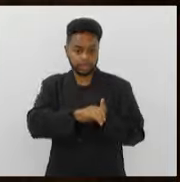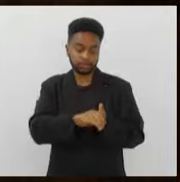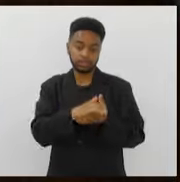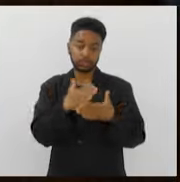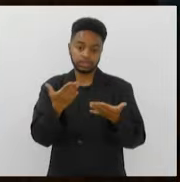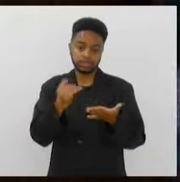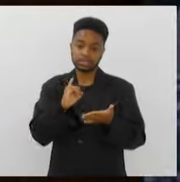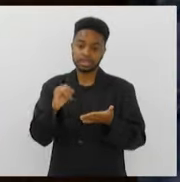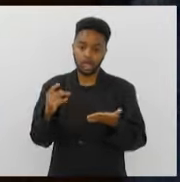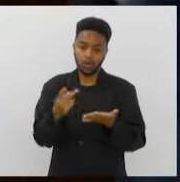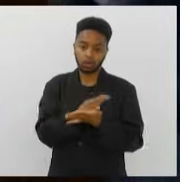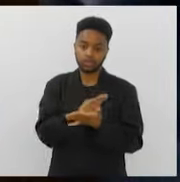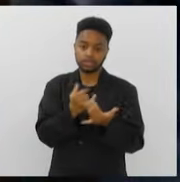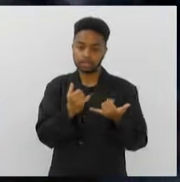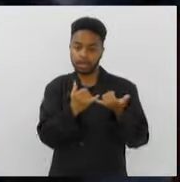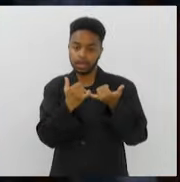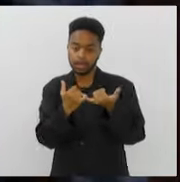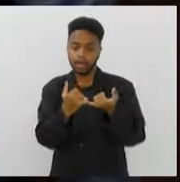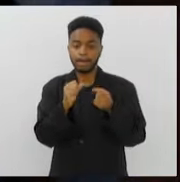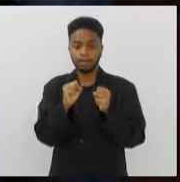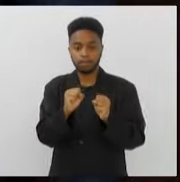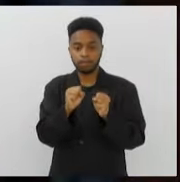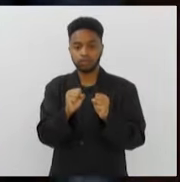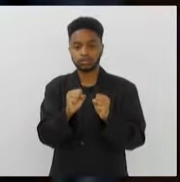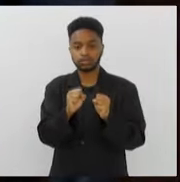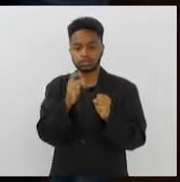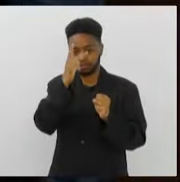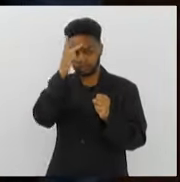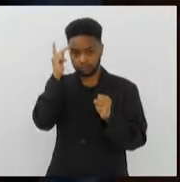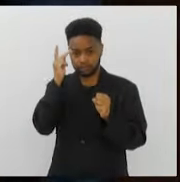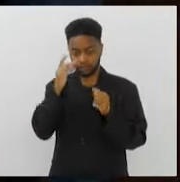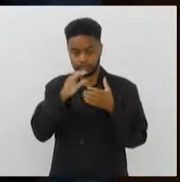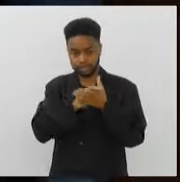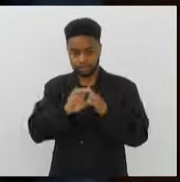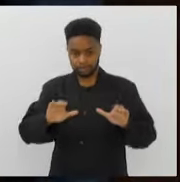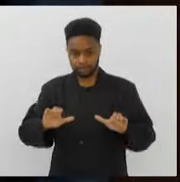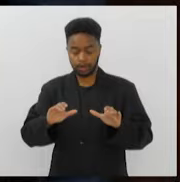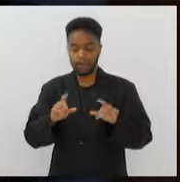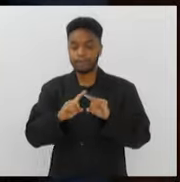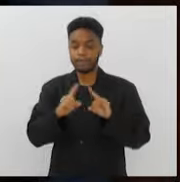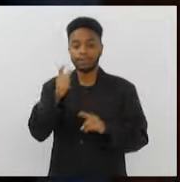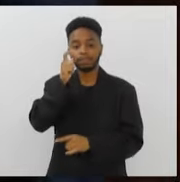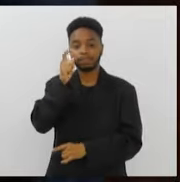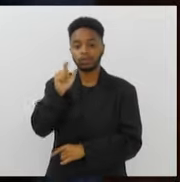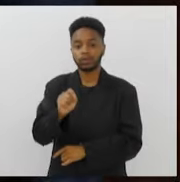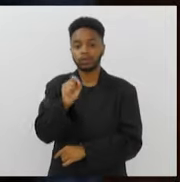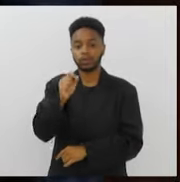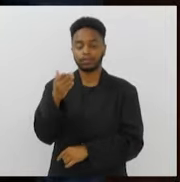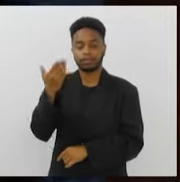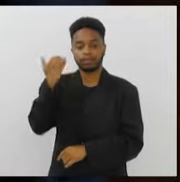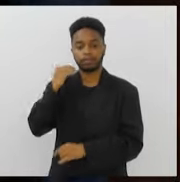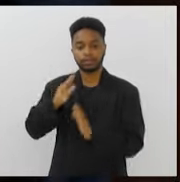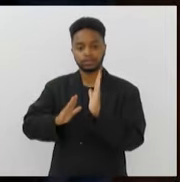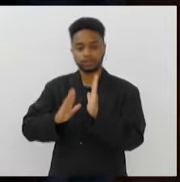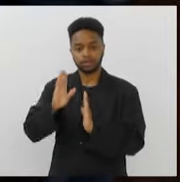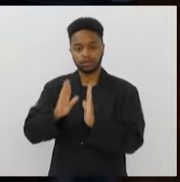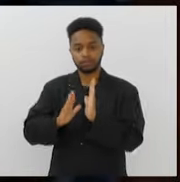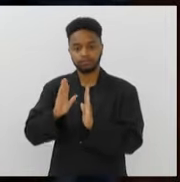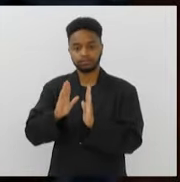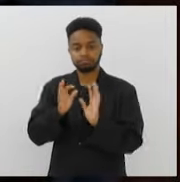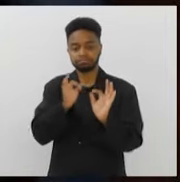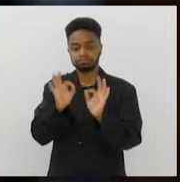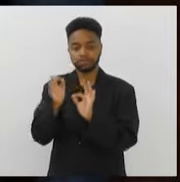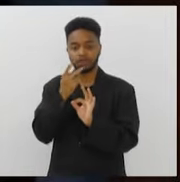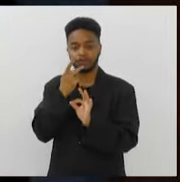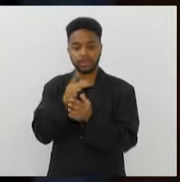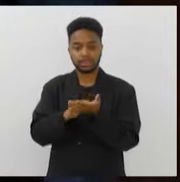condição de que o casal se separasse. Agora, é interessante que, naquela época, não se falava